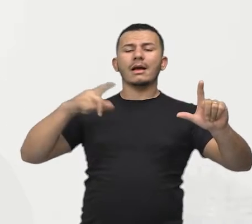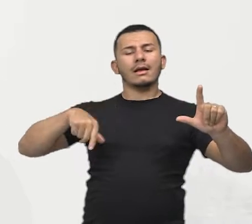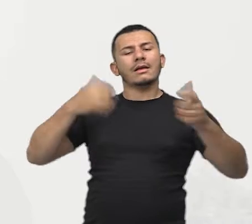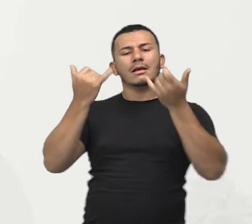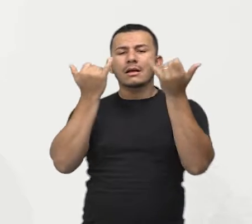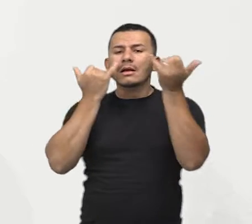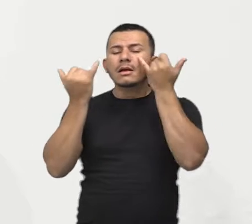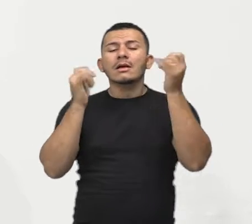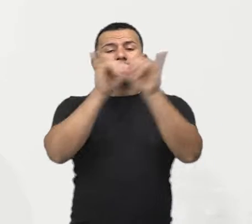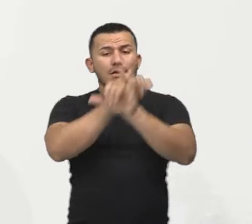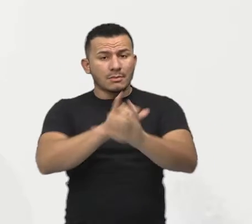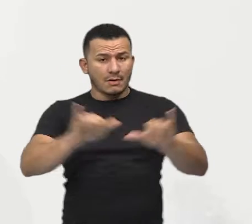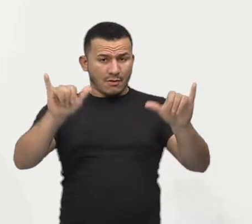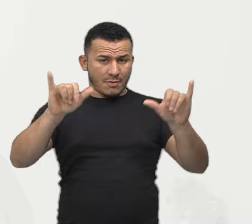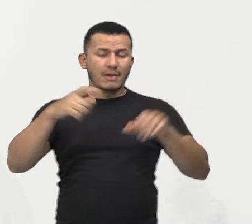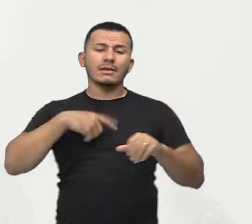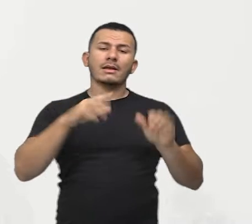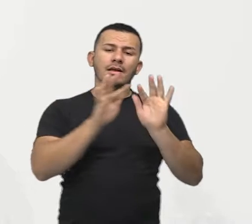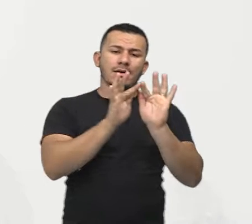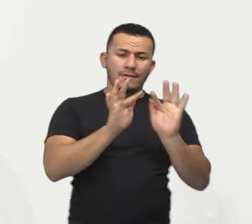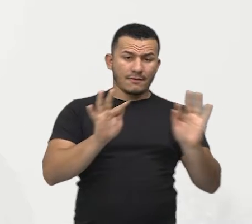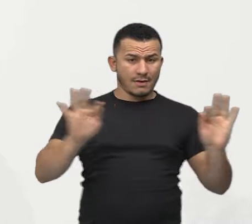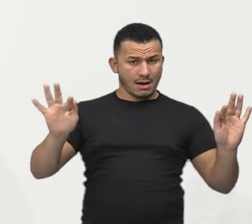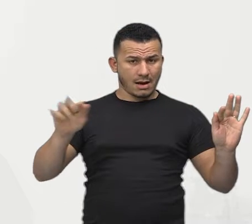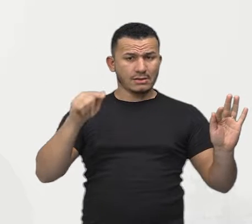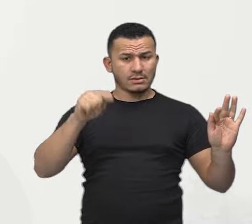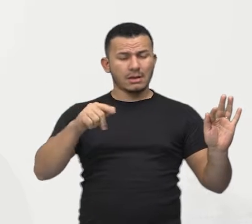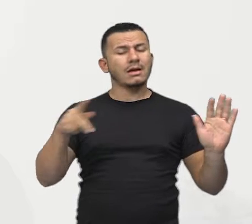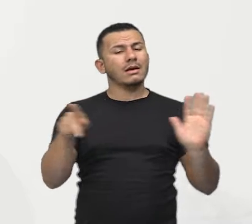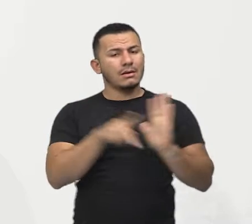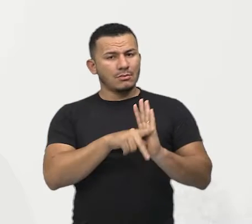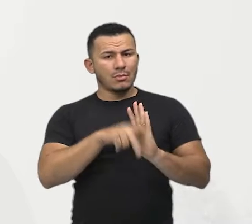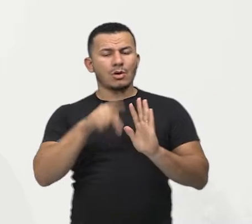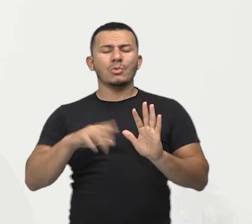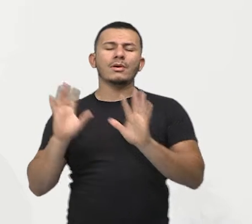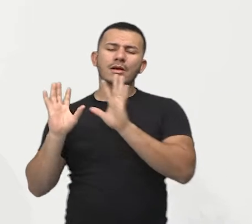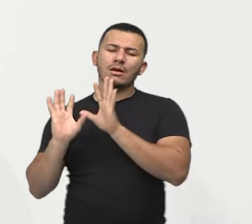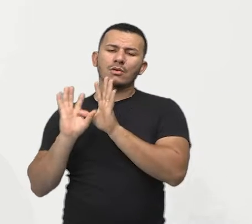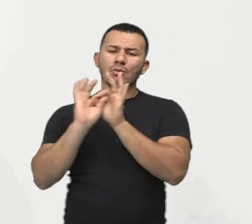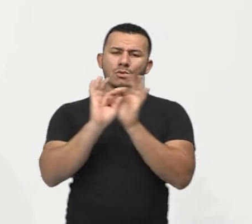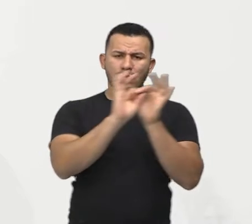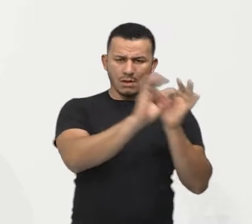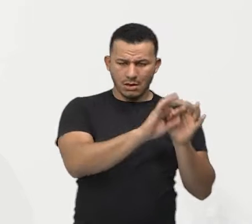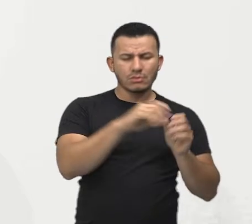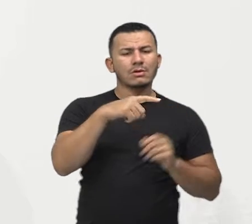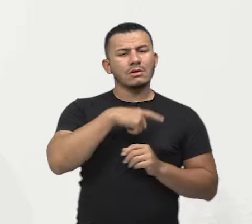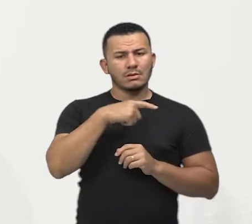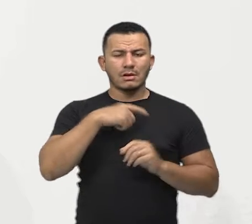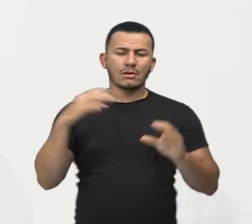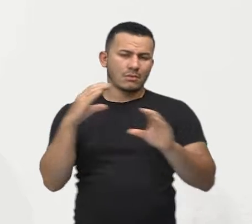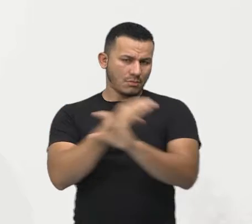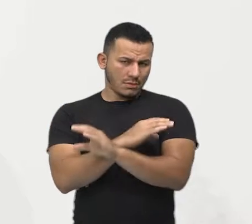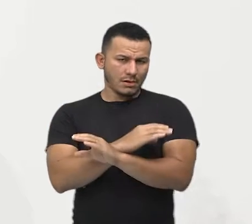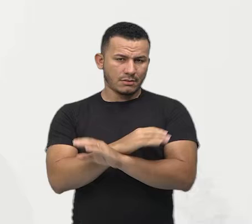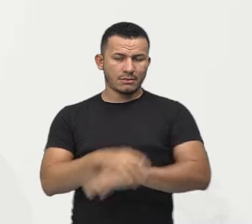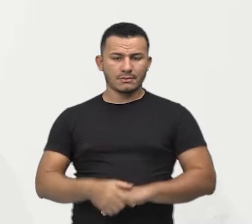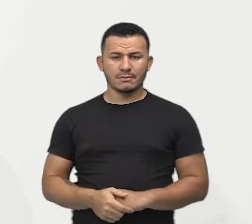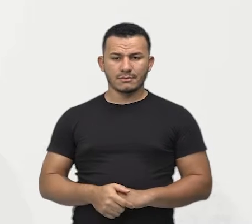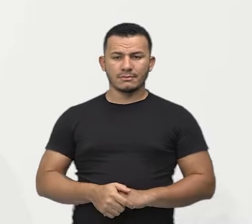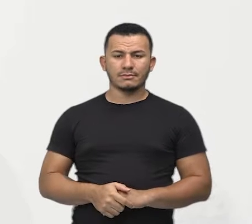uma mensagem. Nós temos frases aqui que são, ou seja, que possuem sentido completo para a